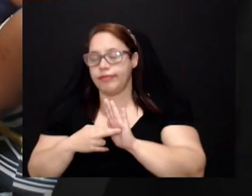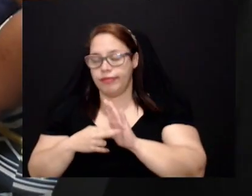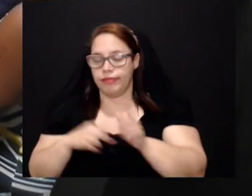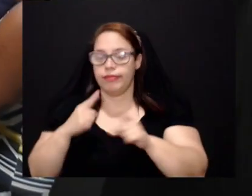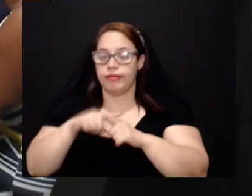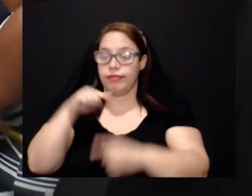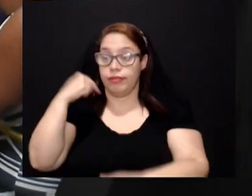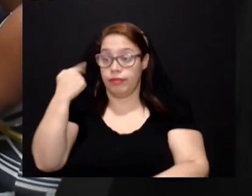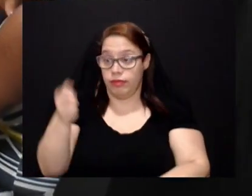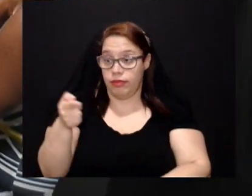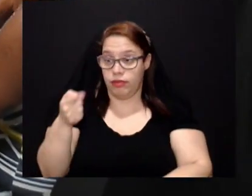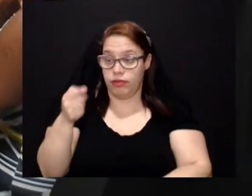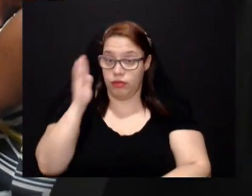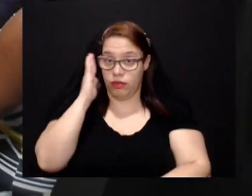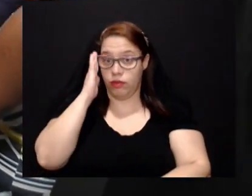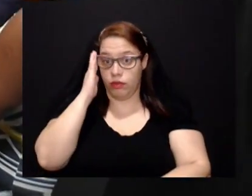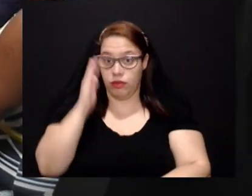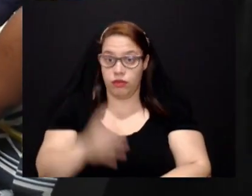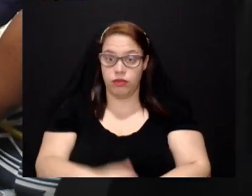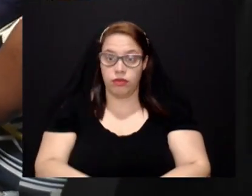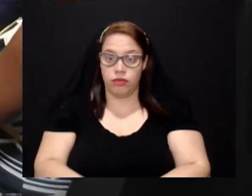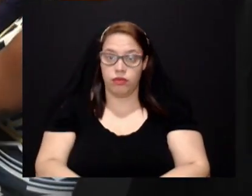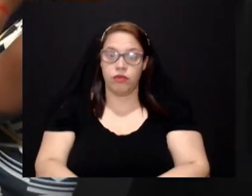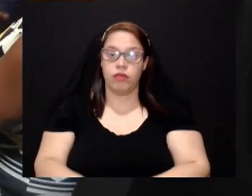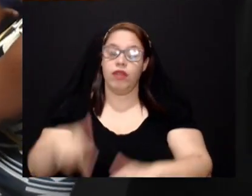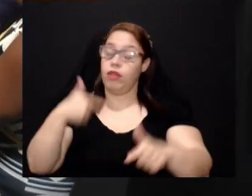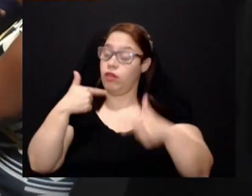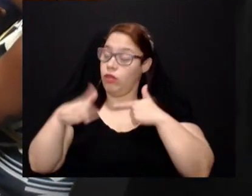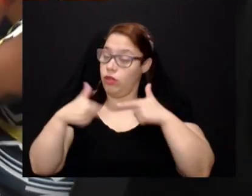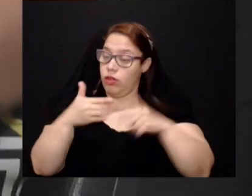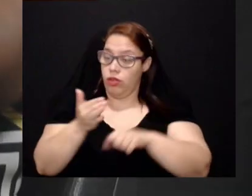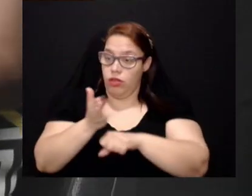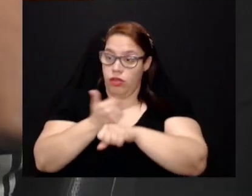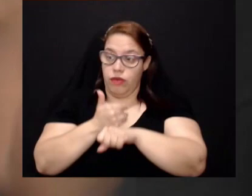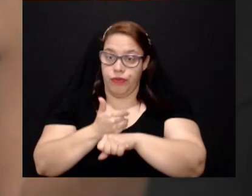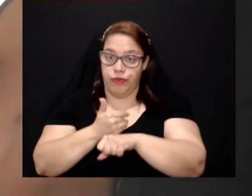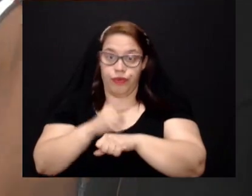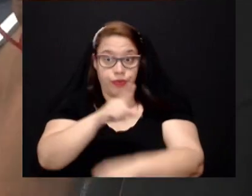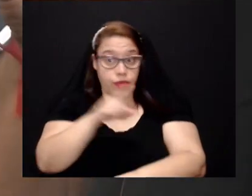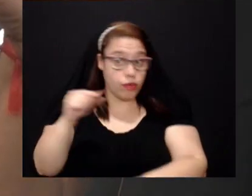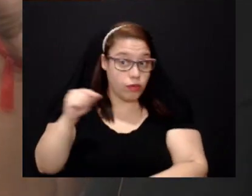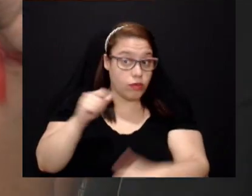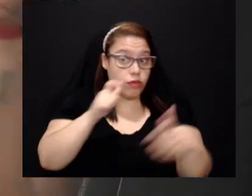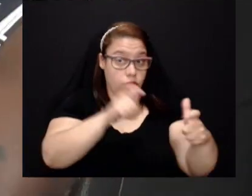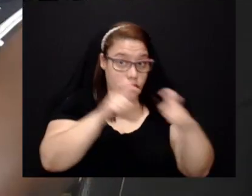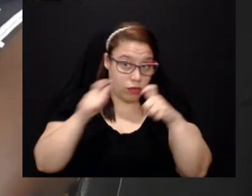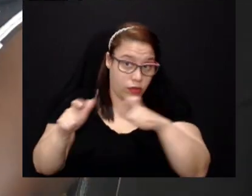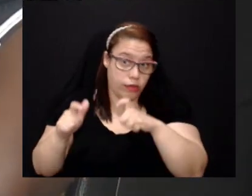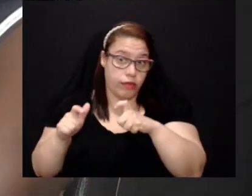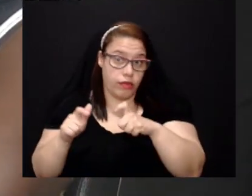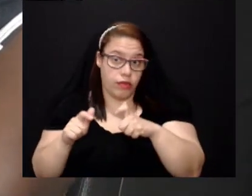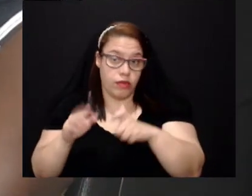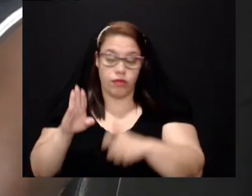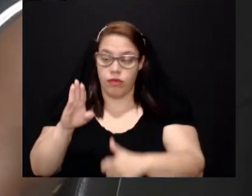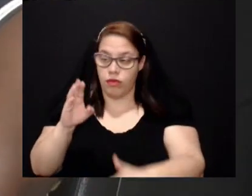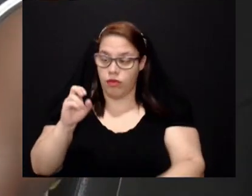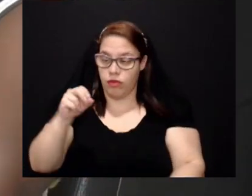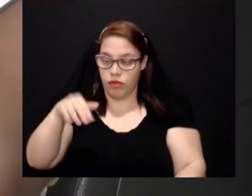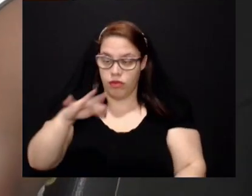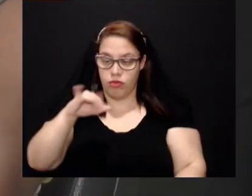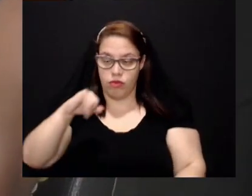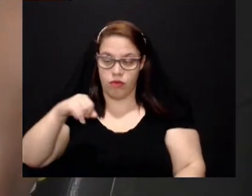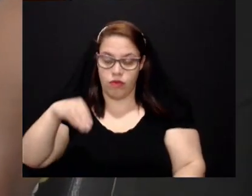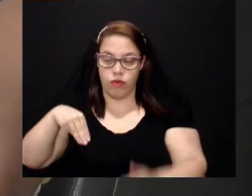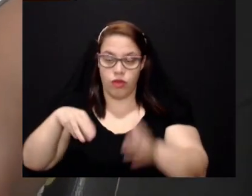depois, sempre meus pais trabalhando, antes da gente sair dessa região do Bonfim e morar na região Ouro Verde, né? Quando sai